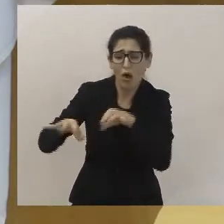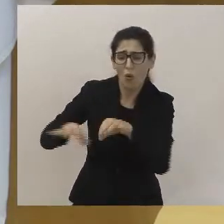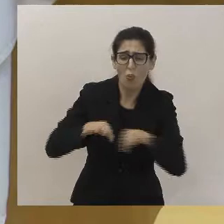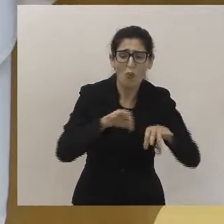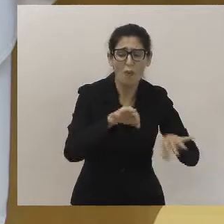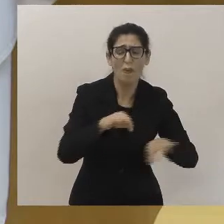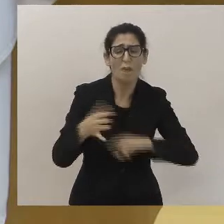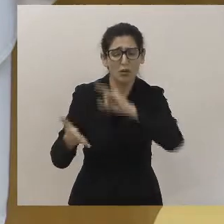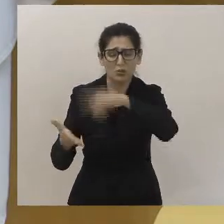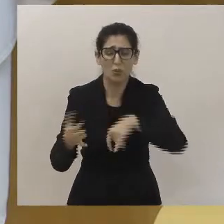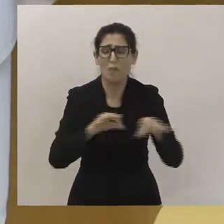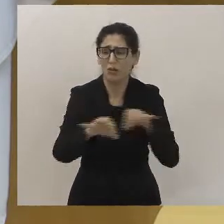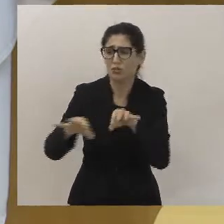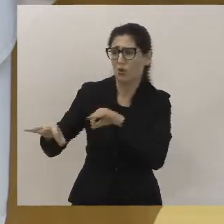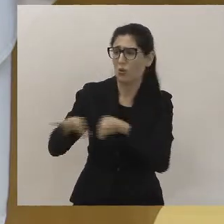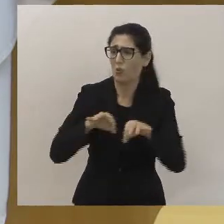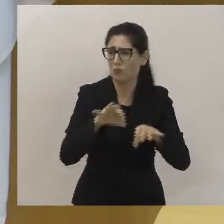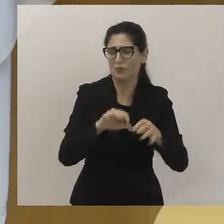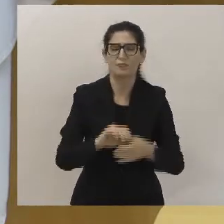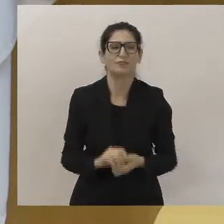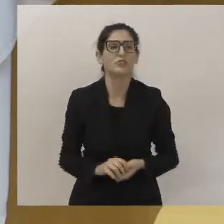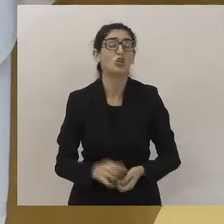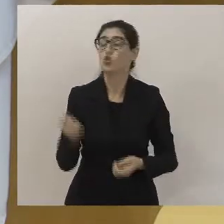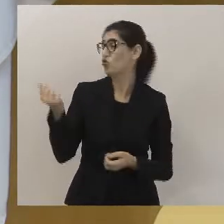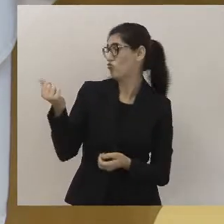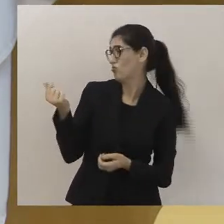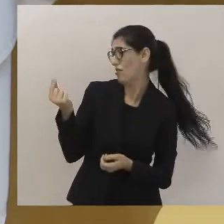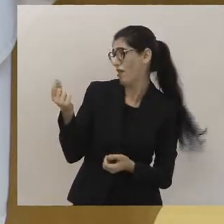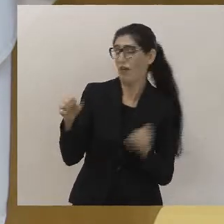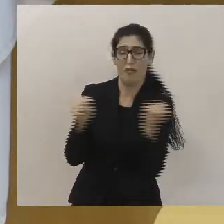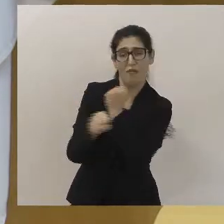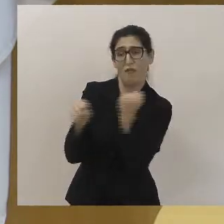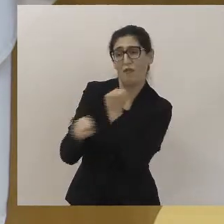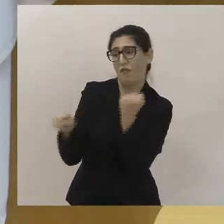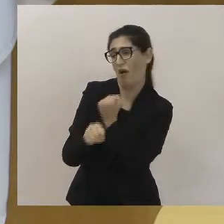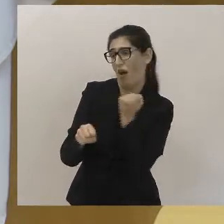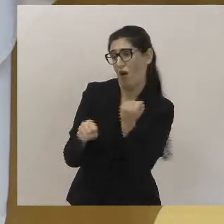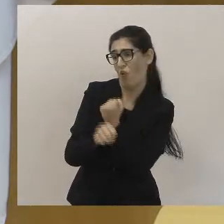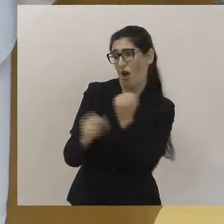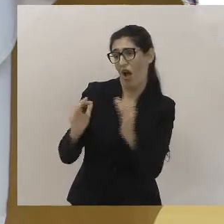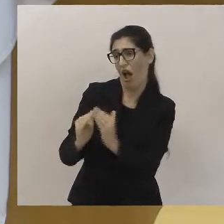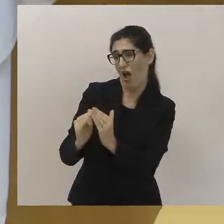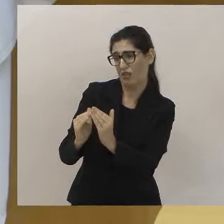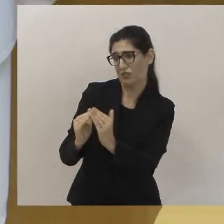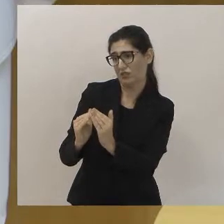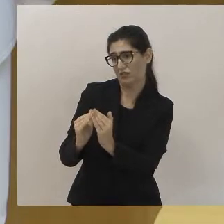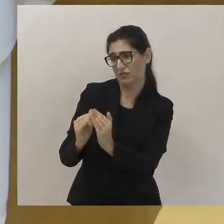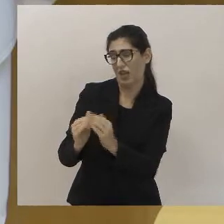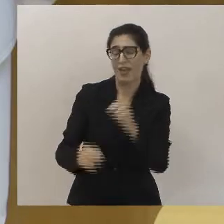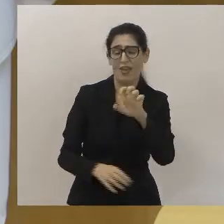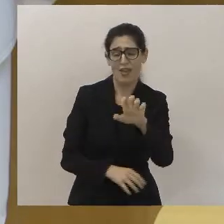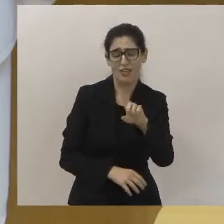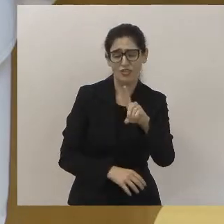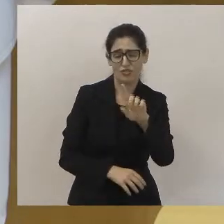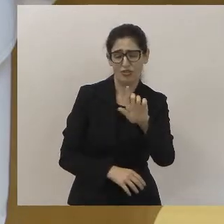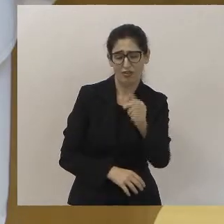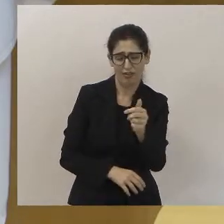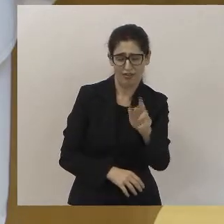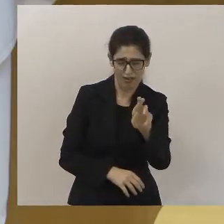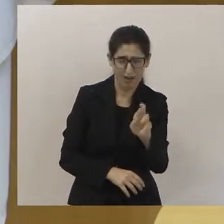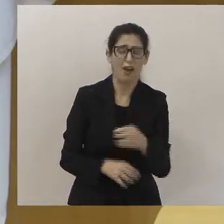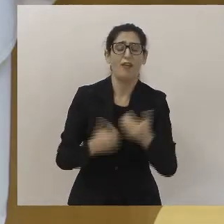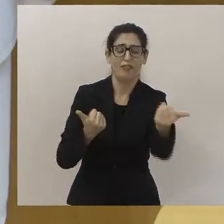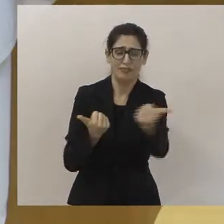falava que a gente podia da prolar para fazer caso eu cansei de ouvir isso aqui no edgar que o atual vice-prefeito por isso